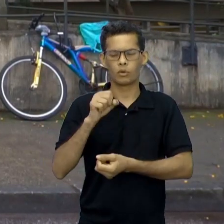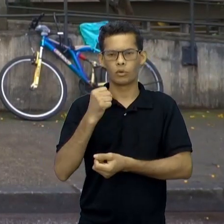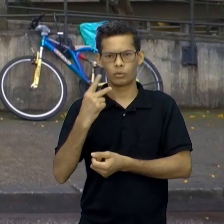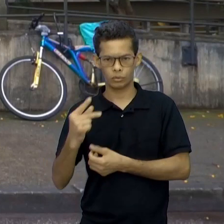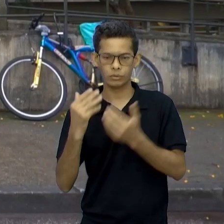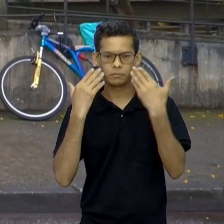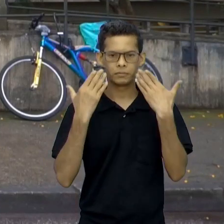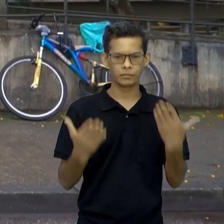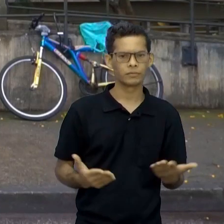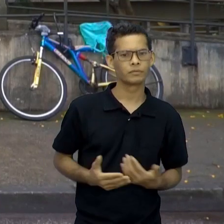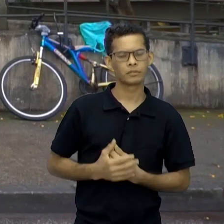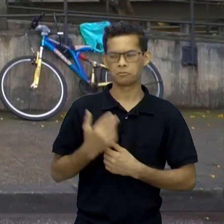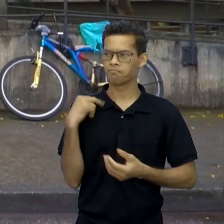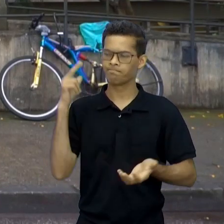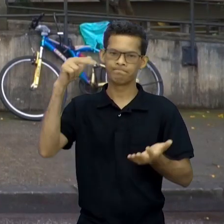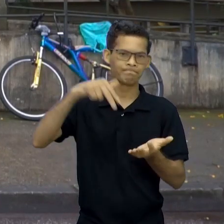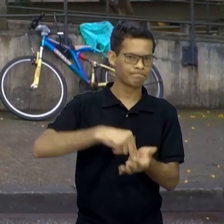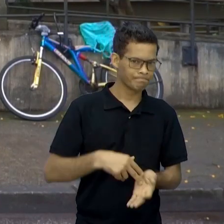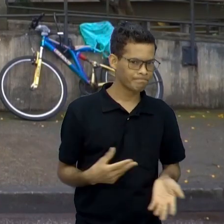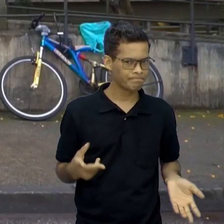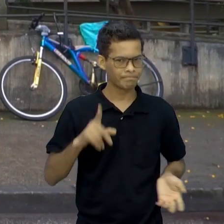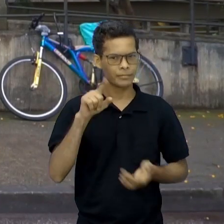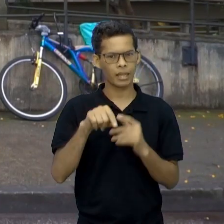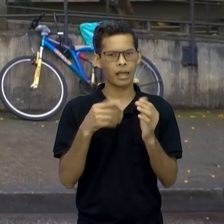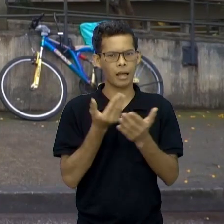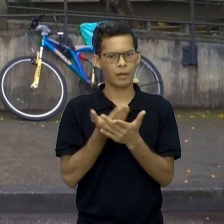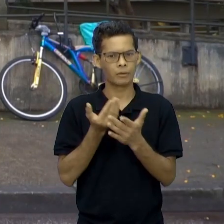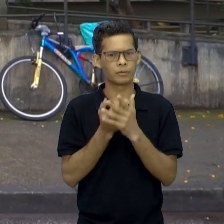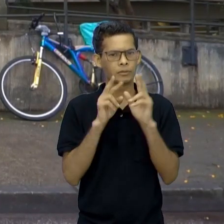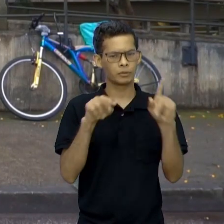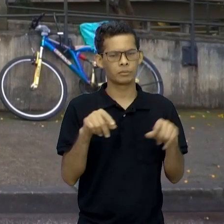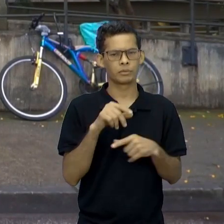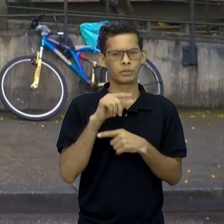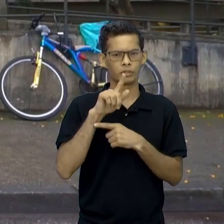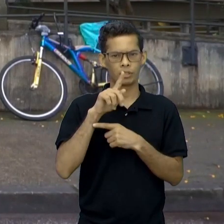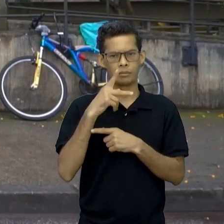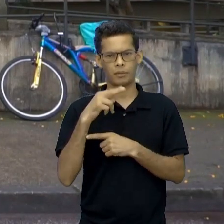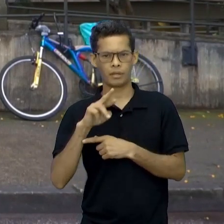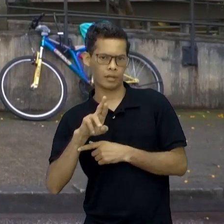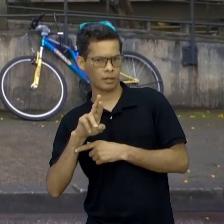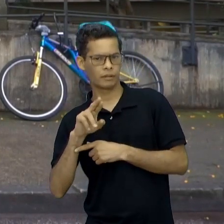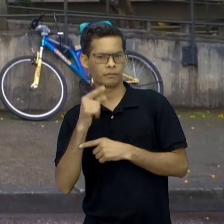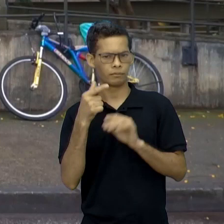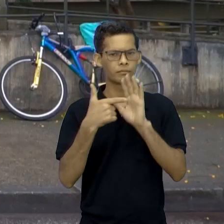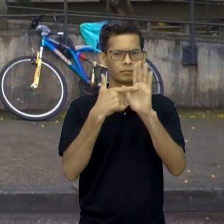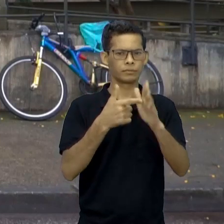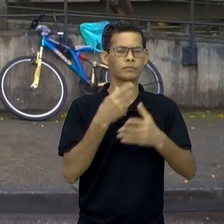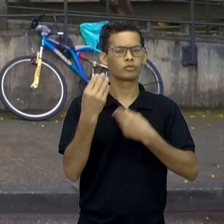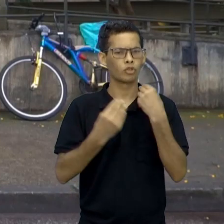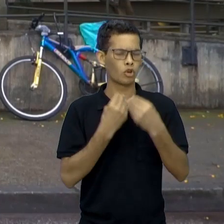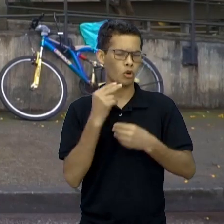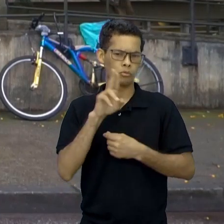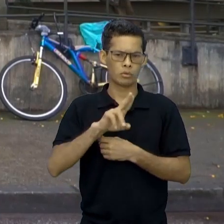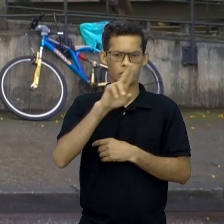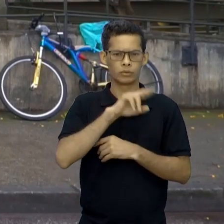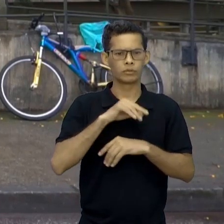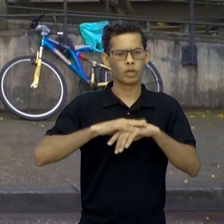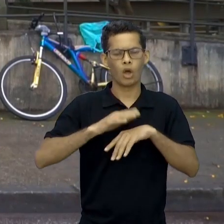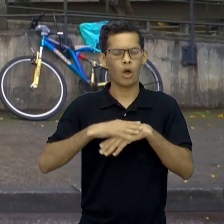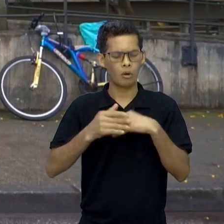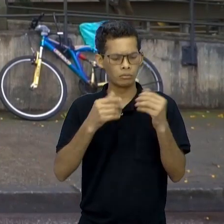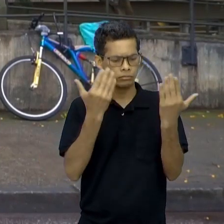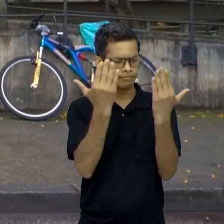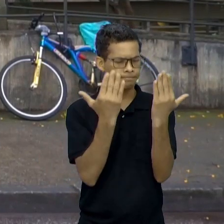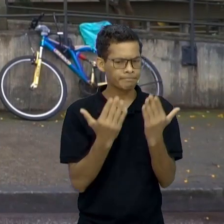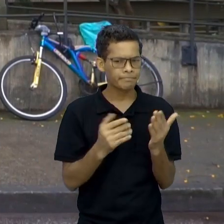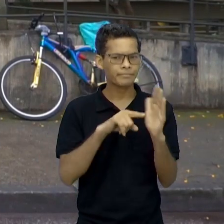USP. Olha, a aula de hoje vai ser sobre o GPR. Vocês vão aprender como que funciona e como que esse equipamento faz análise de dados,